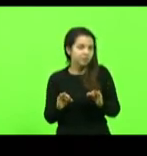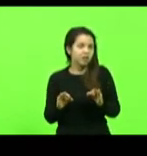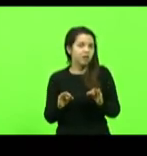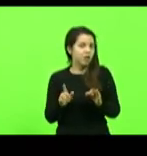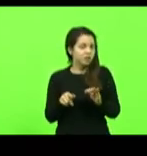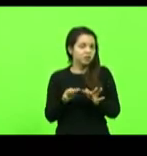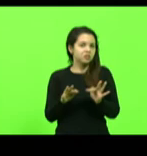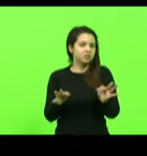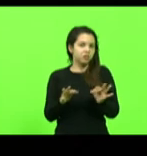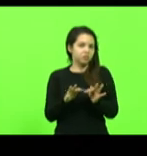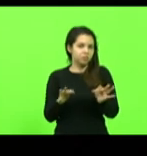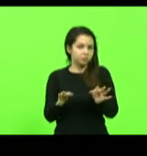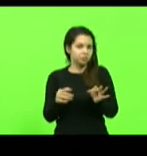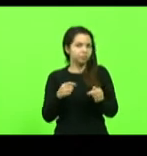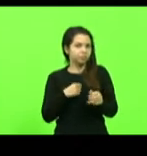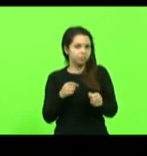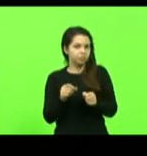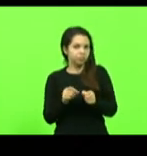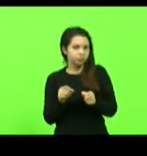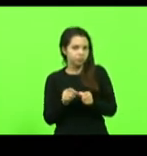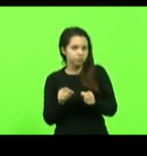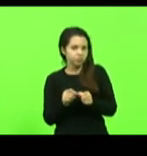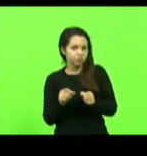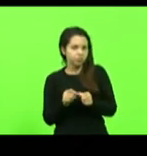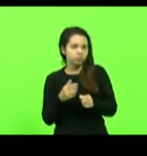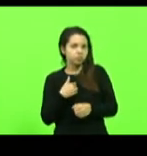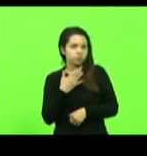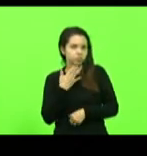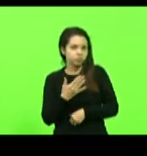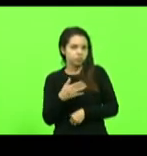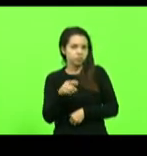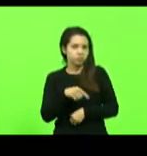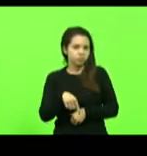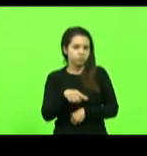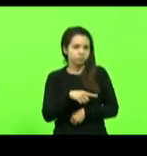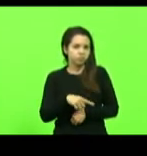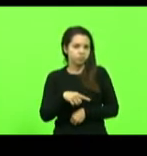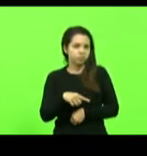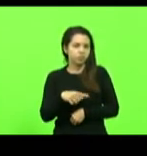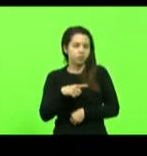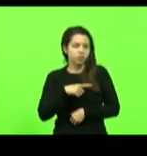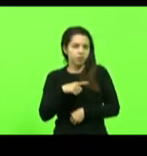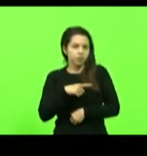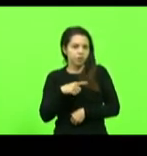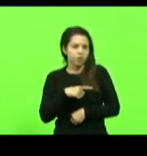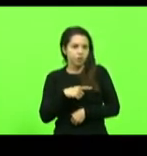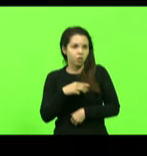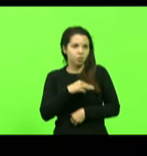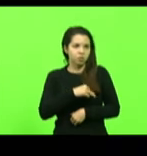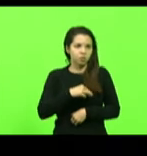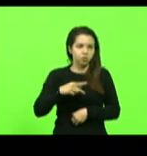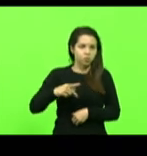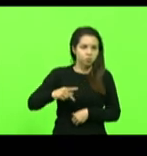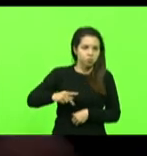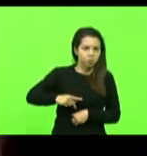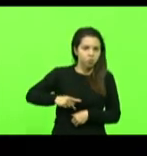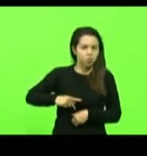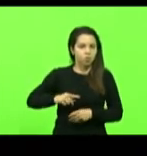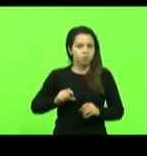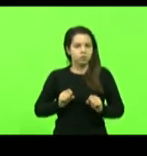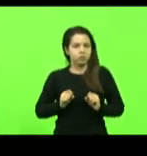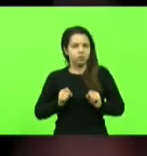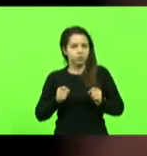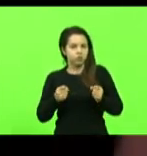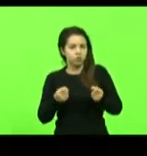faço. Eu vejo que aqui temos pessoal do Ministério Público, Defensoria,